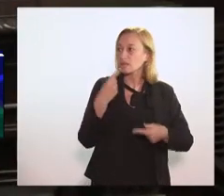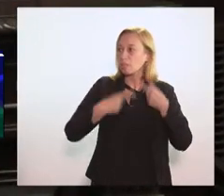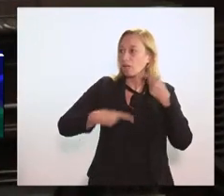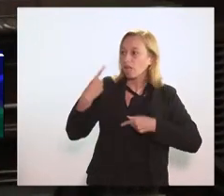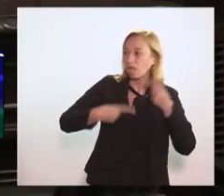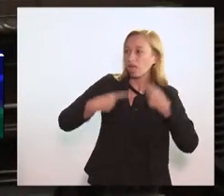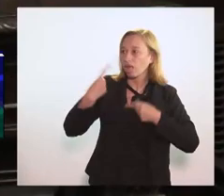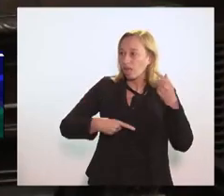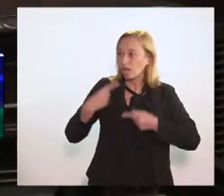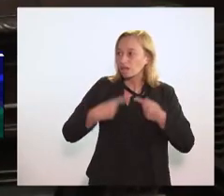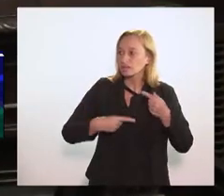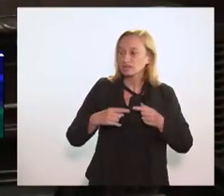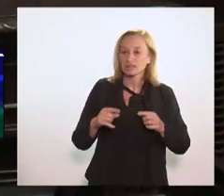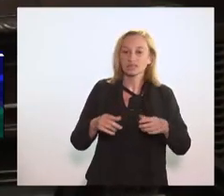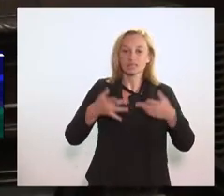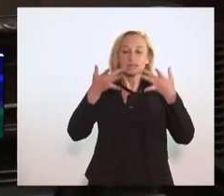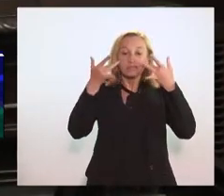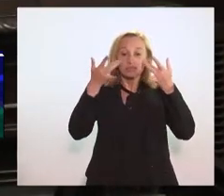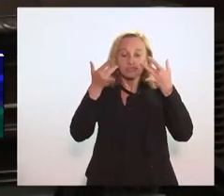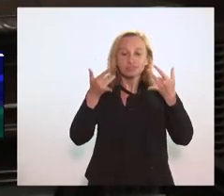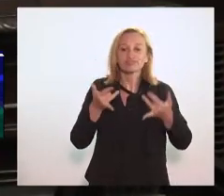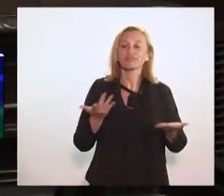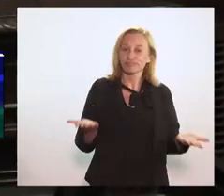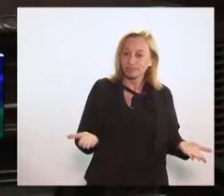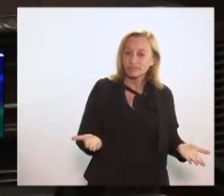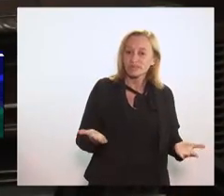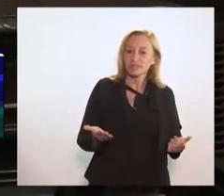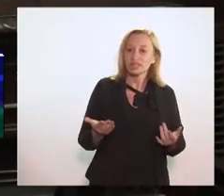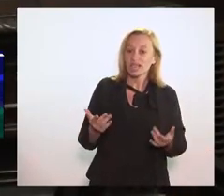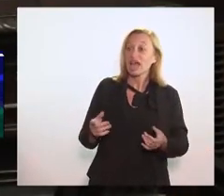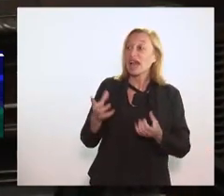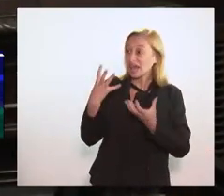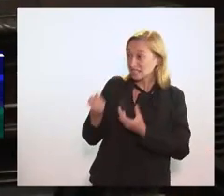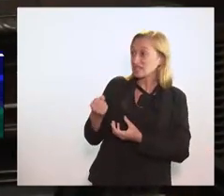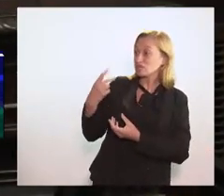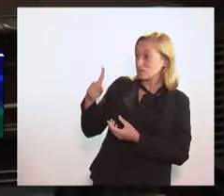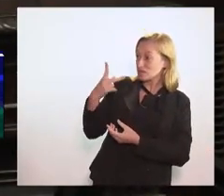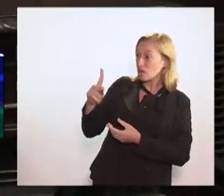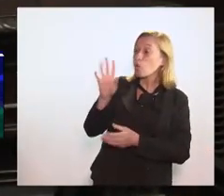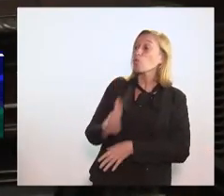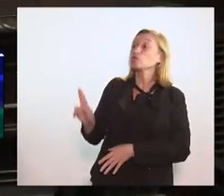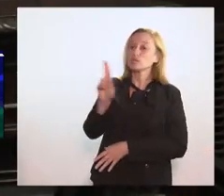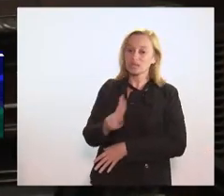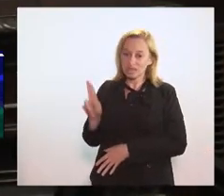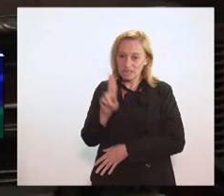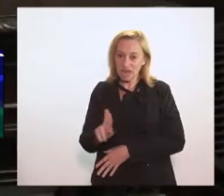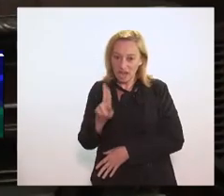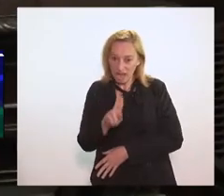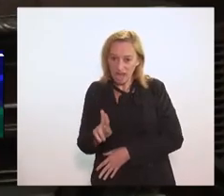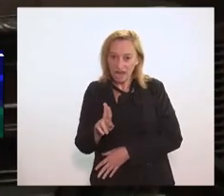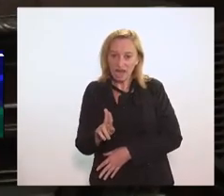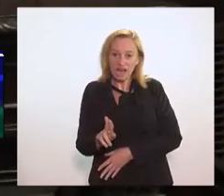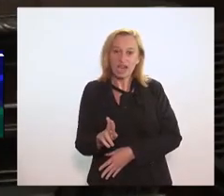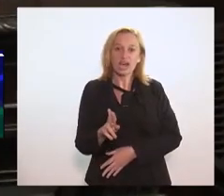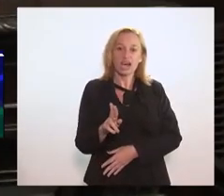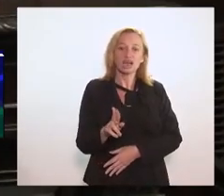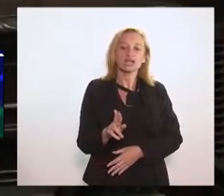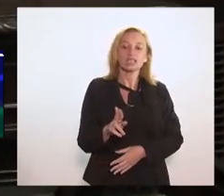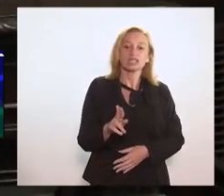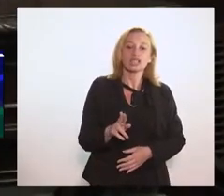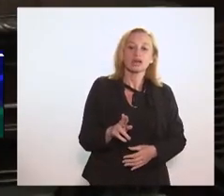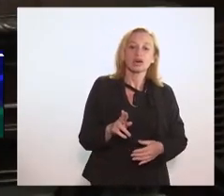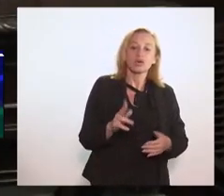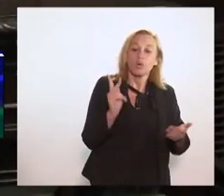politização, esse palanque, que, aliás, é bem típico de Vossas Excelências, usarem a catástrofe, a tragédia, a desgraça,